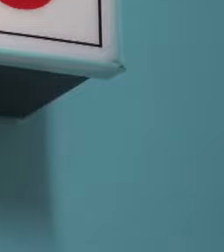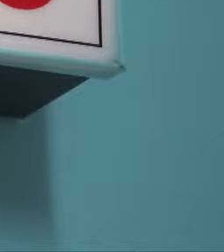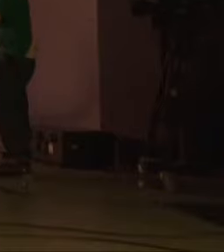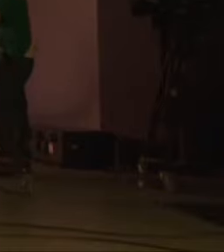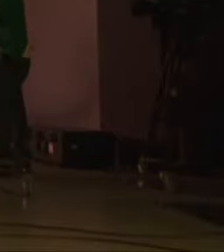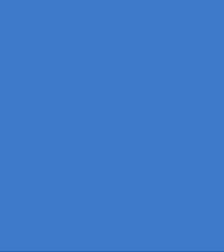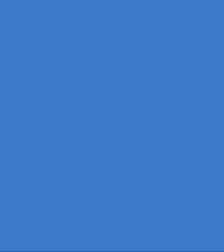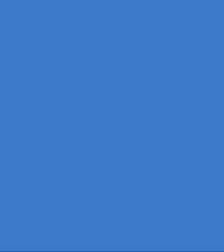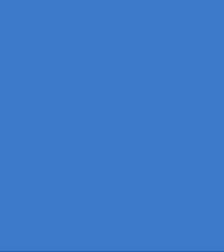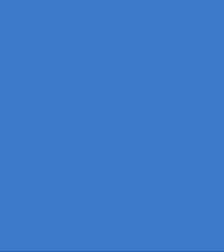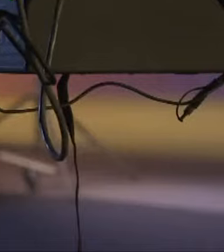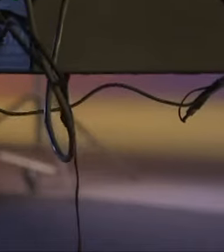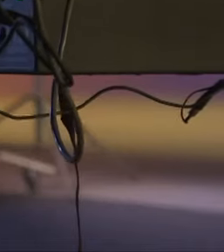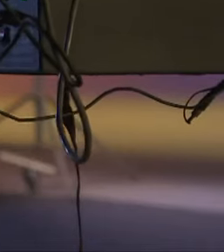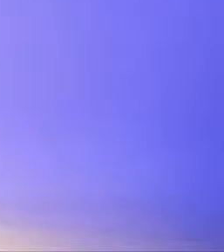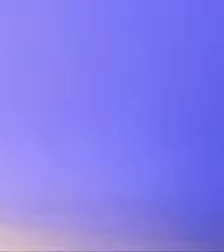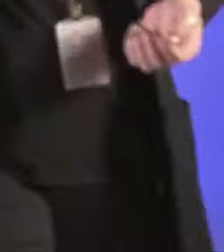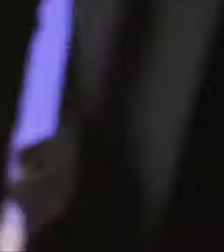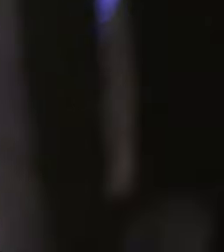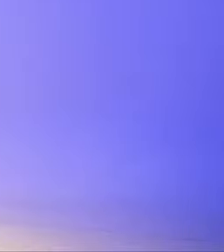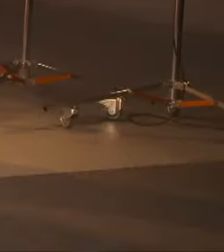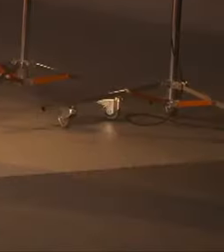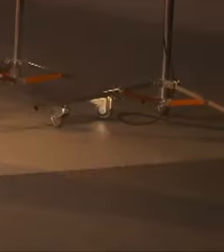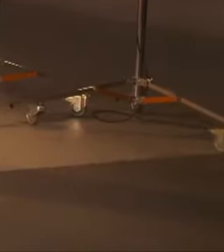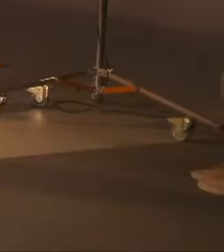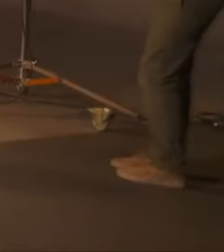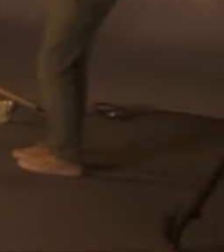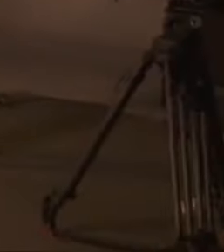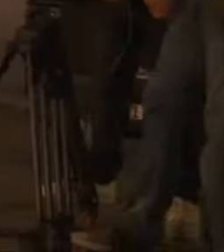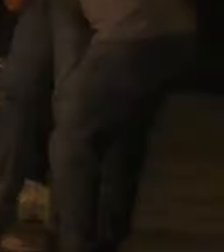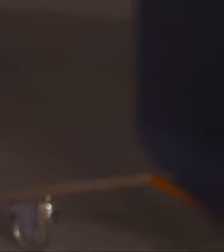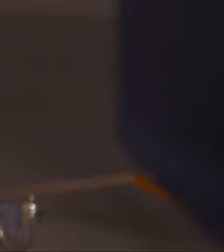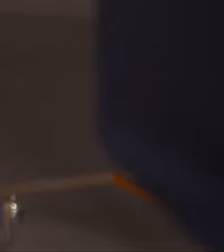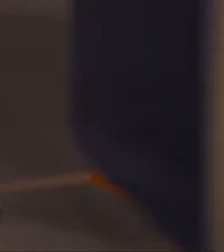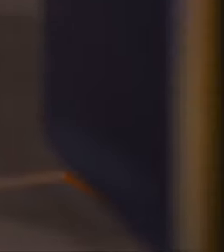cultura e toda a diversidade em forma de conteúdo.